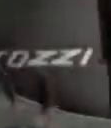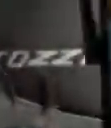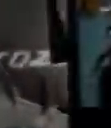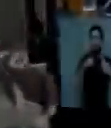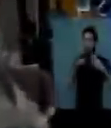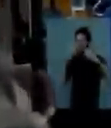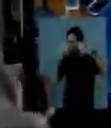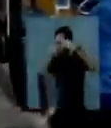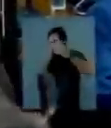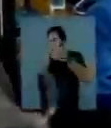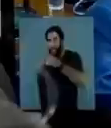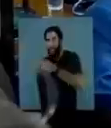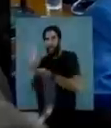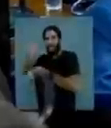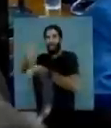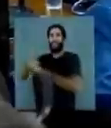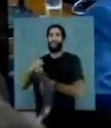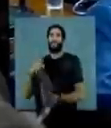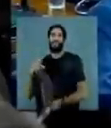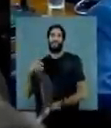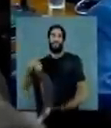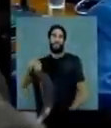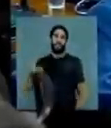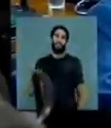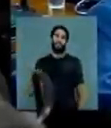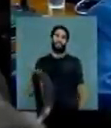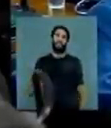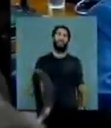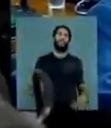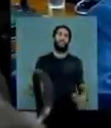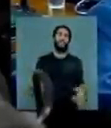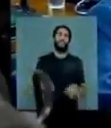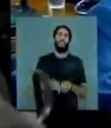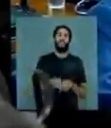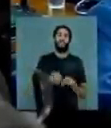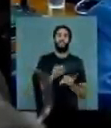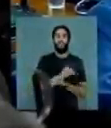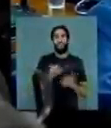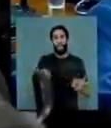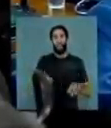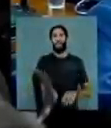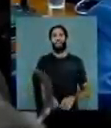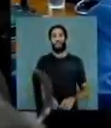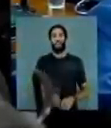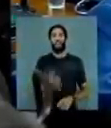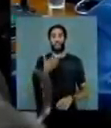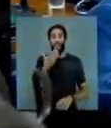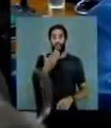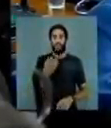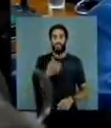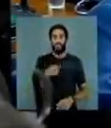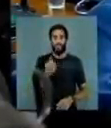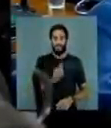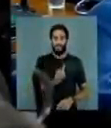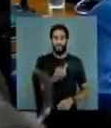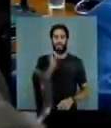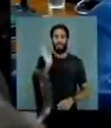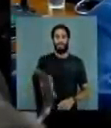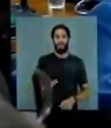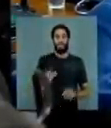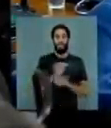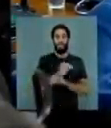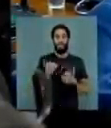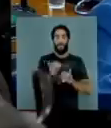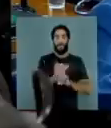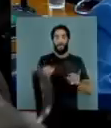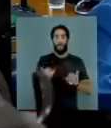opiniões que tem e por fim digo a vossa excelência que a solicitação Nossa Como já disse elas